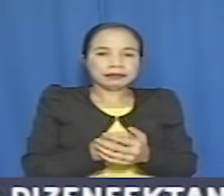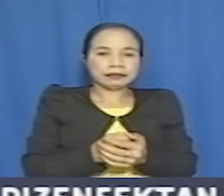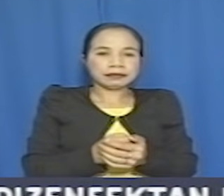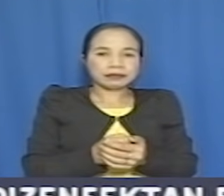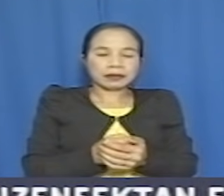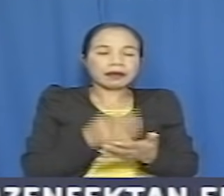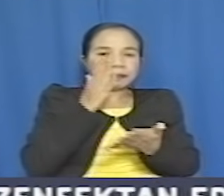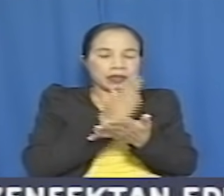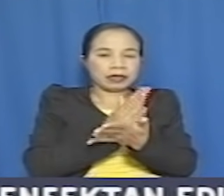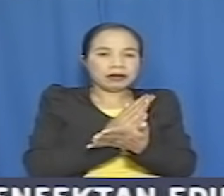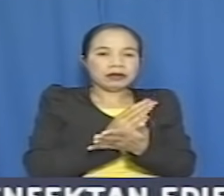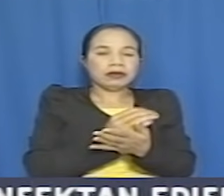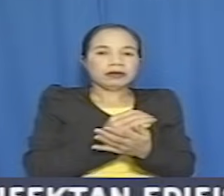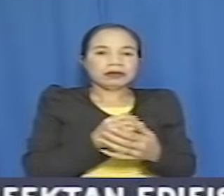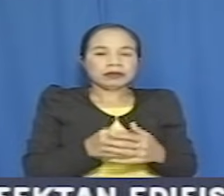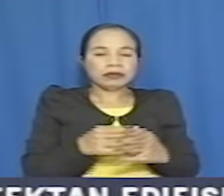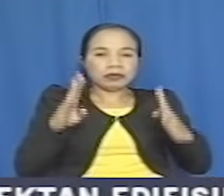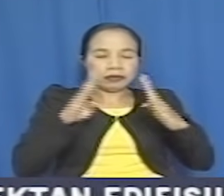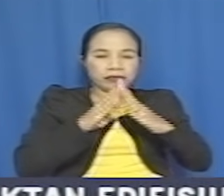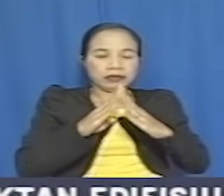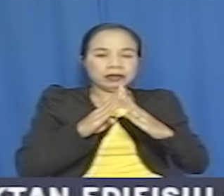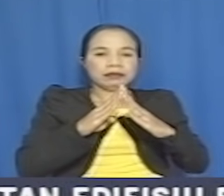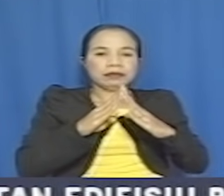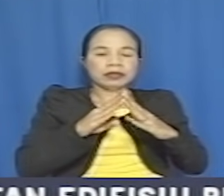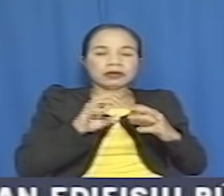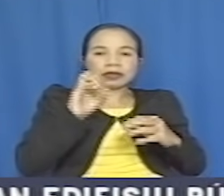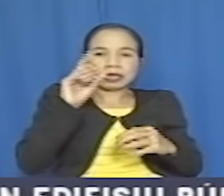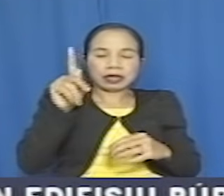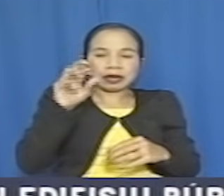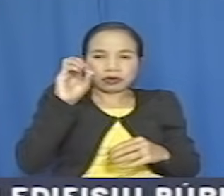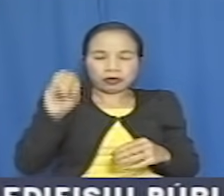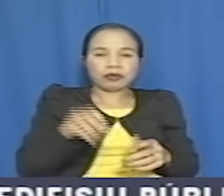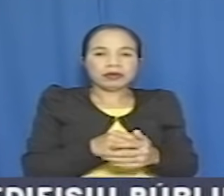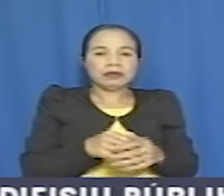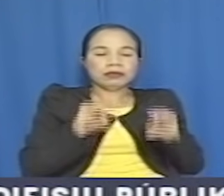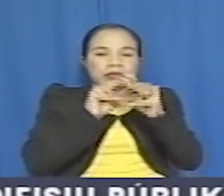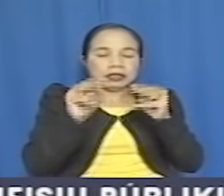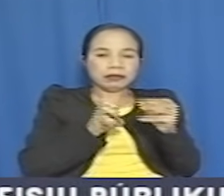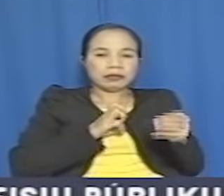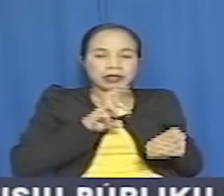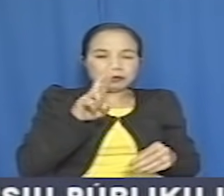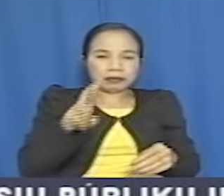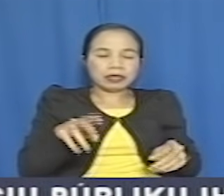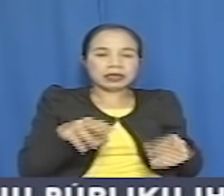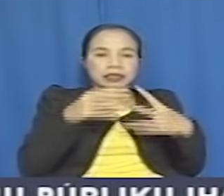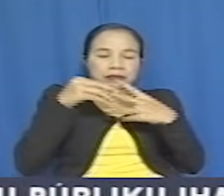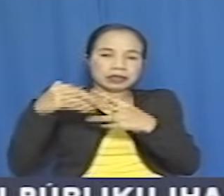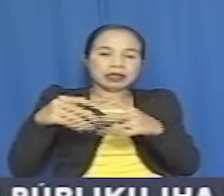geral, e a município Hermera, Liliu e aposto administrativo Rua, posto